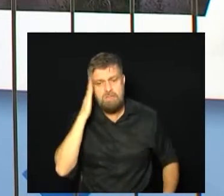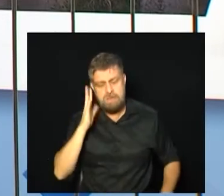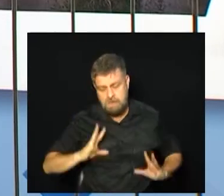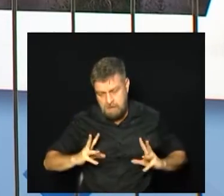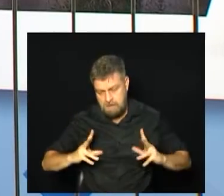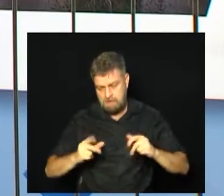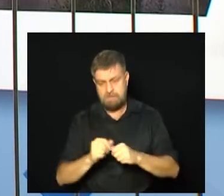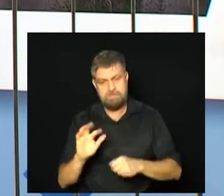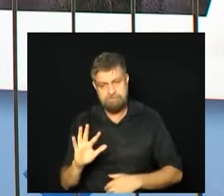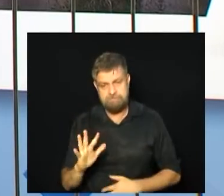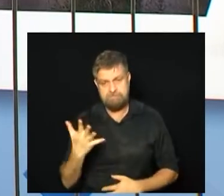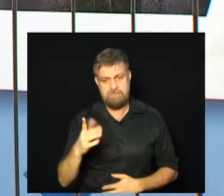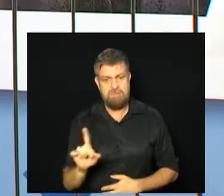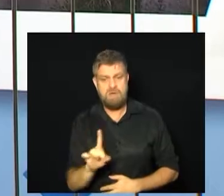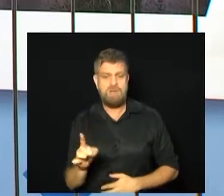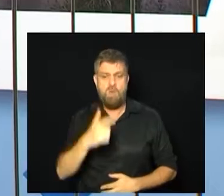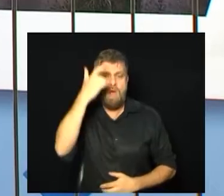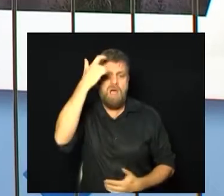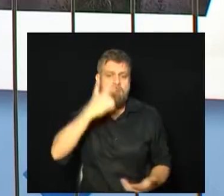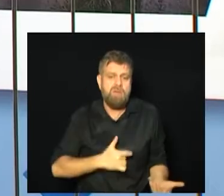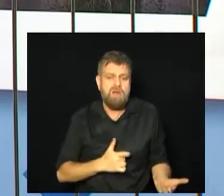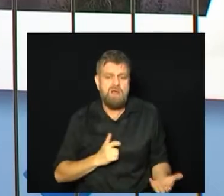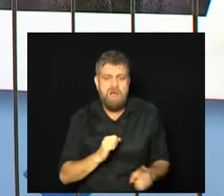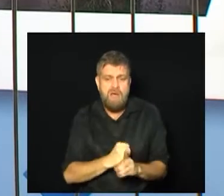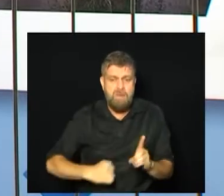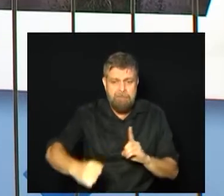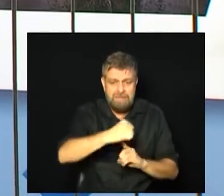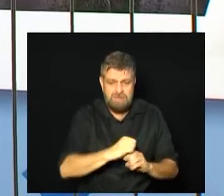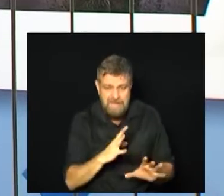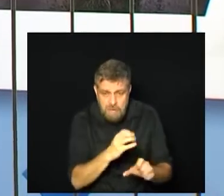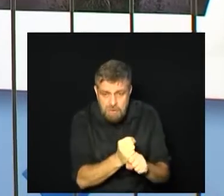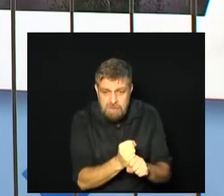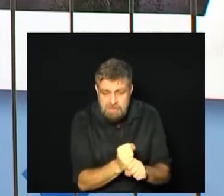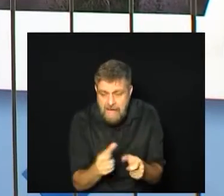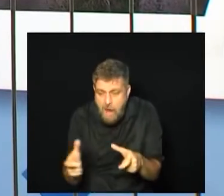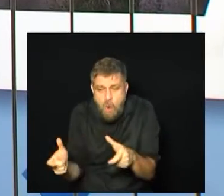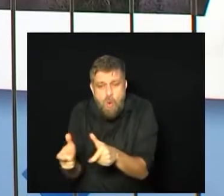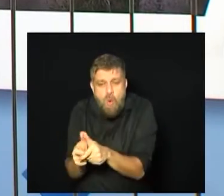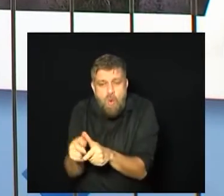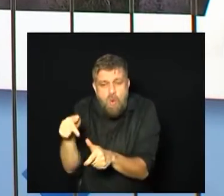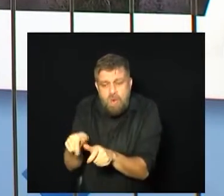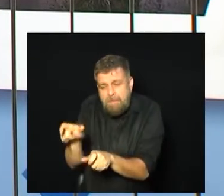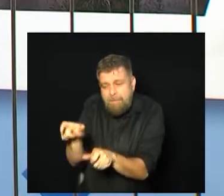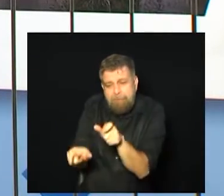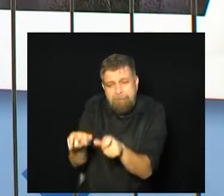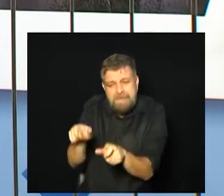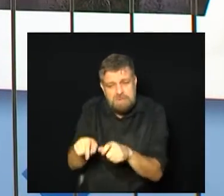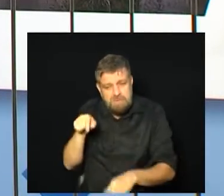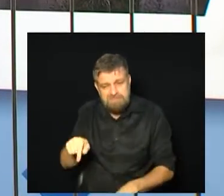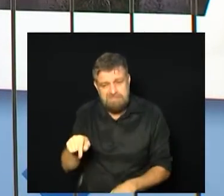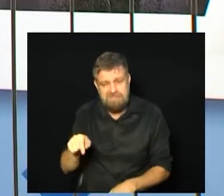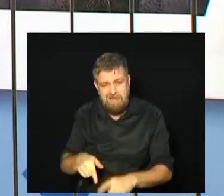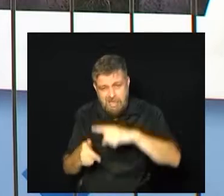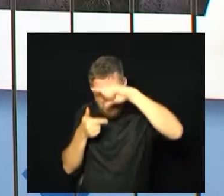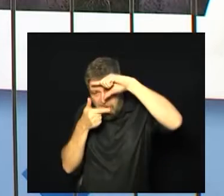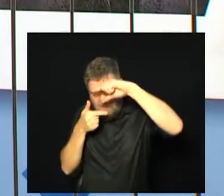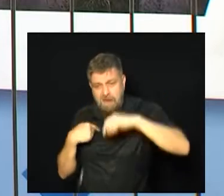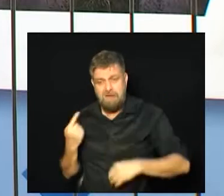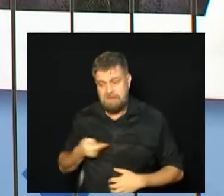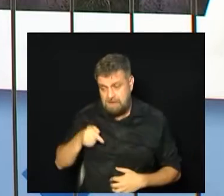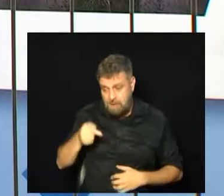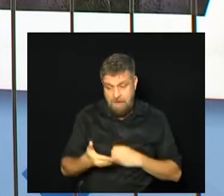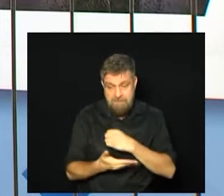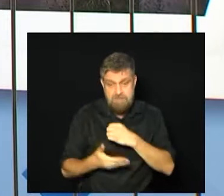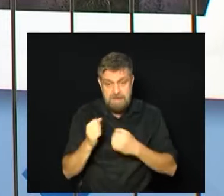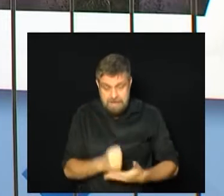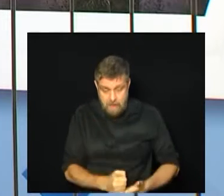que aconteceu não é uma posição de uma sociedade como um todo, mas é de um grupo de pessoas. Então, é fundamental esse apoio,